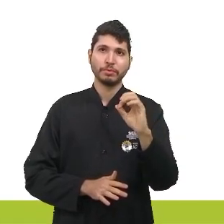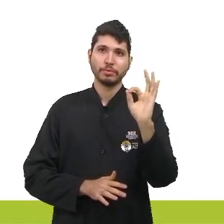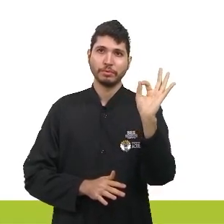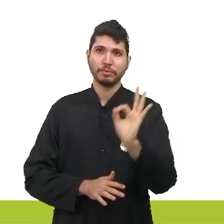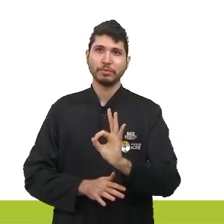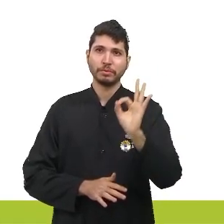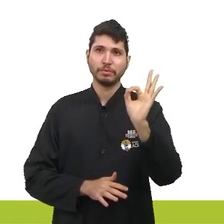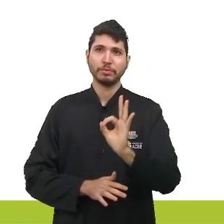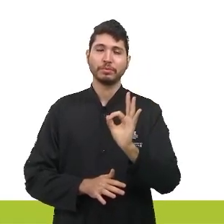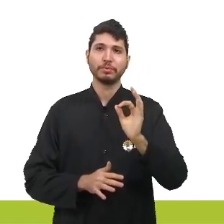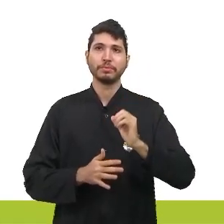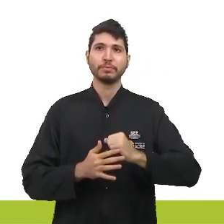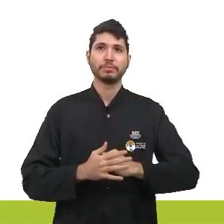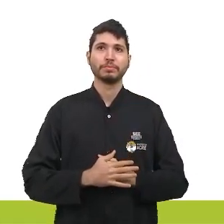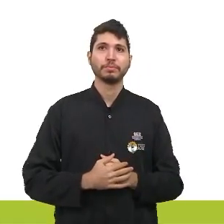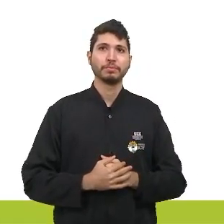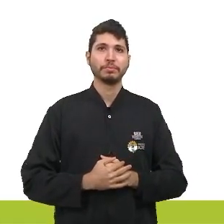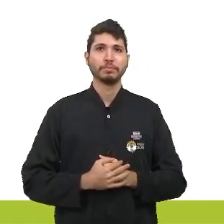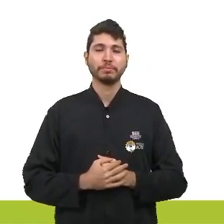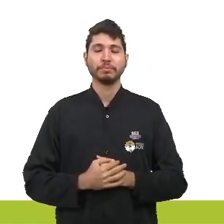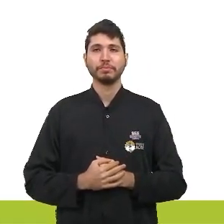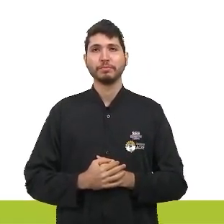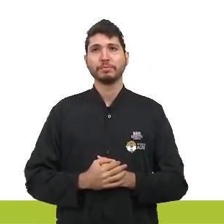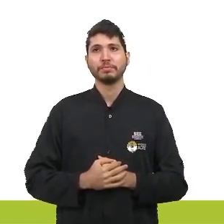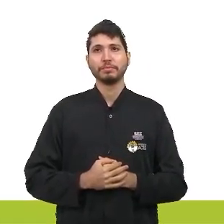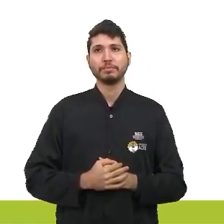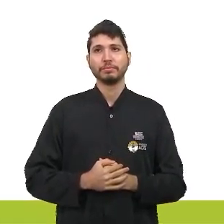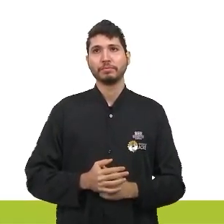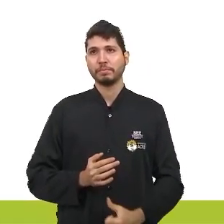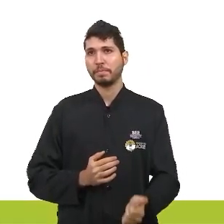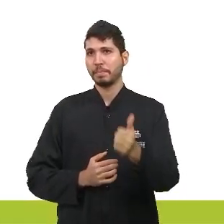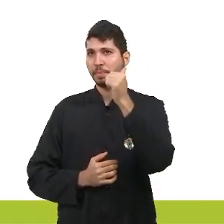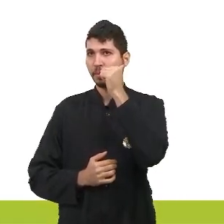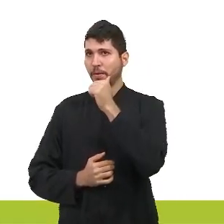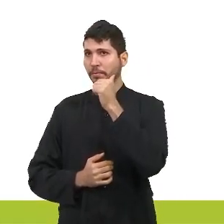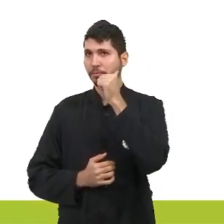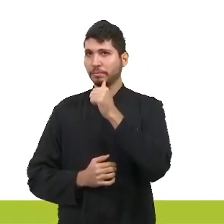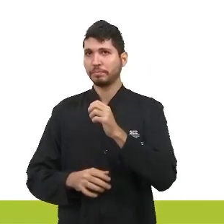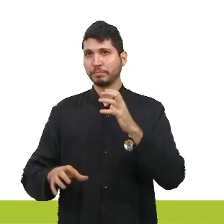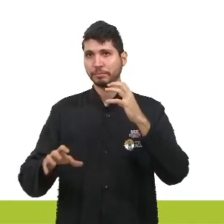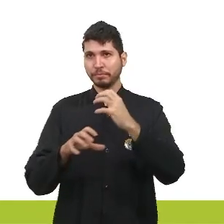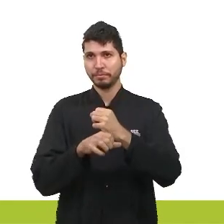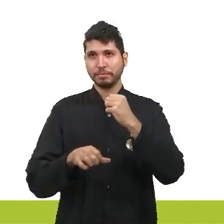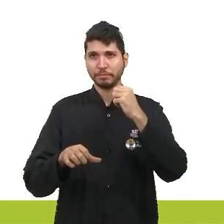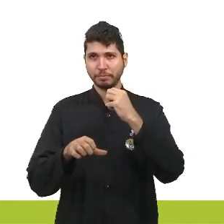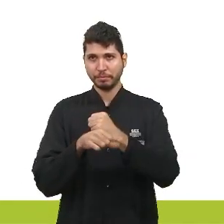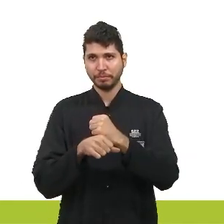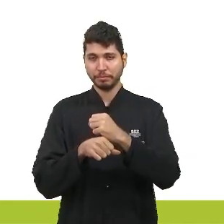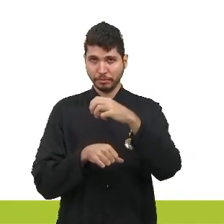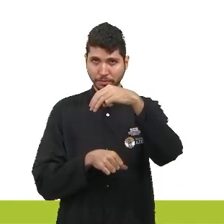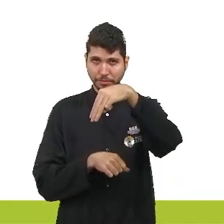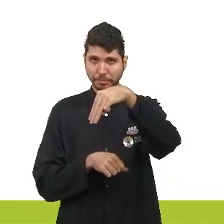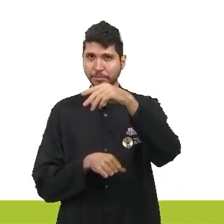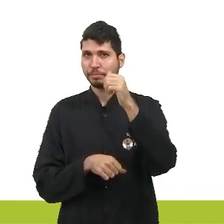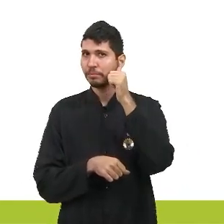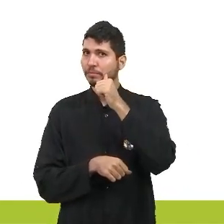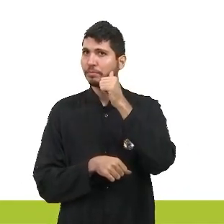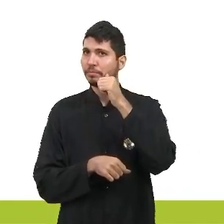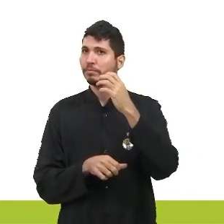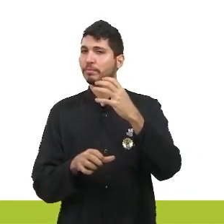Logo, as mulheres são um total de 30%.